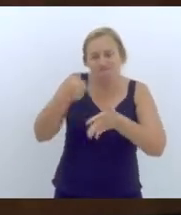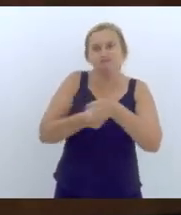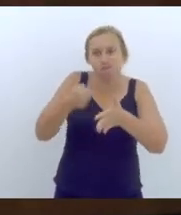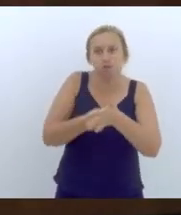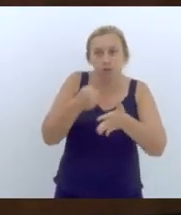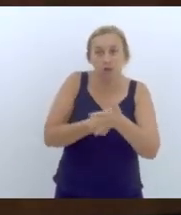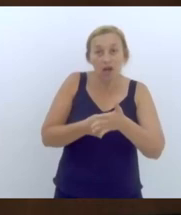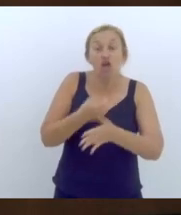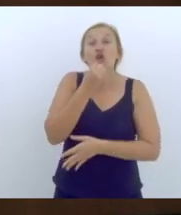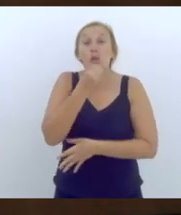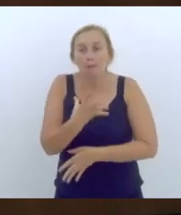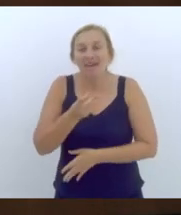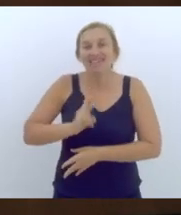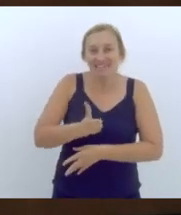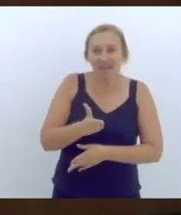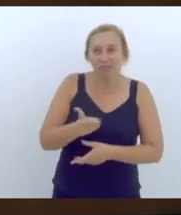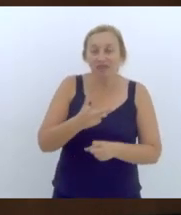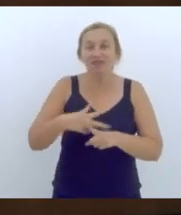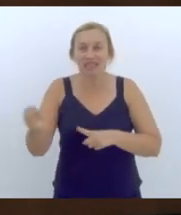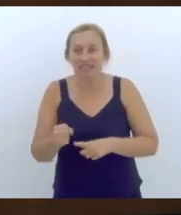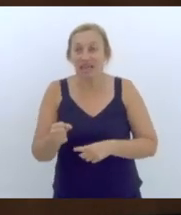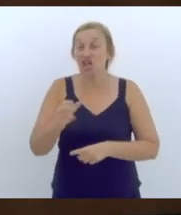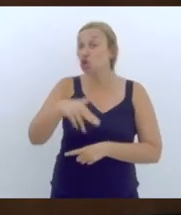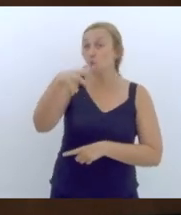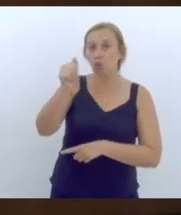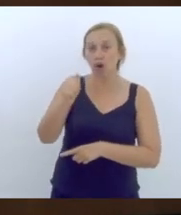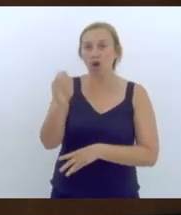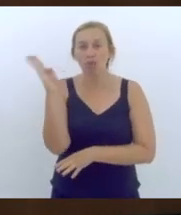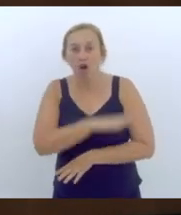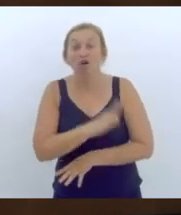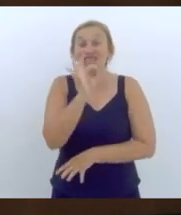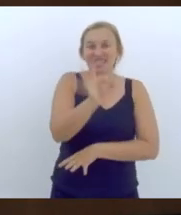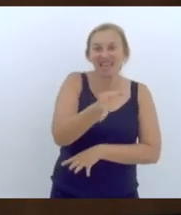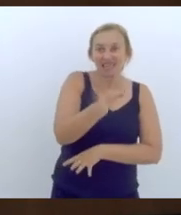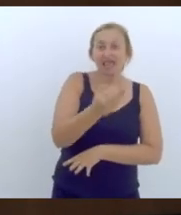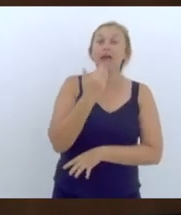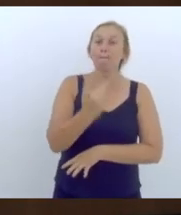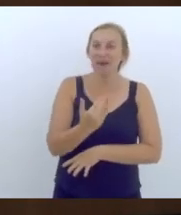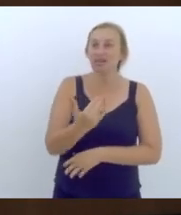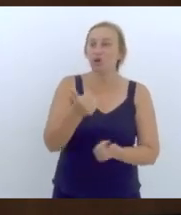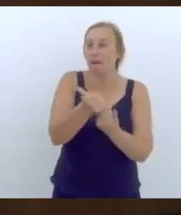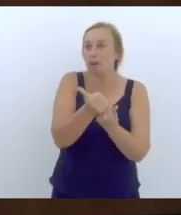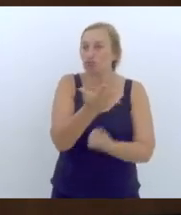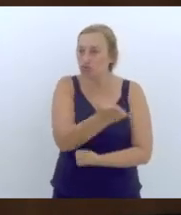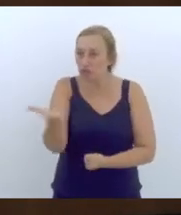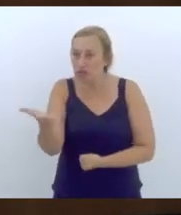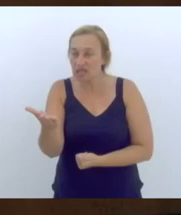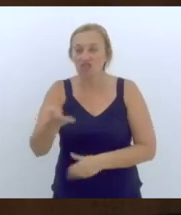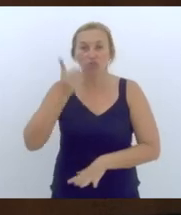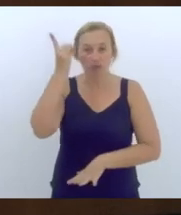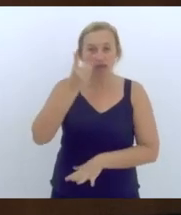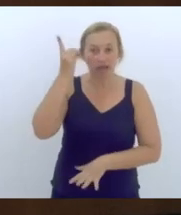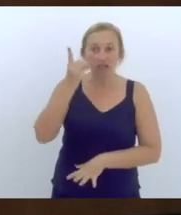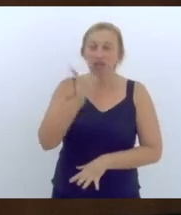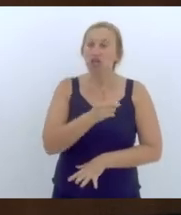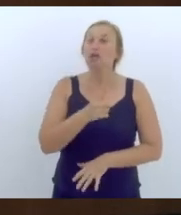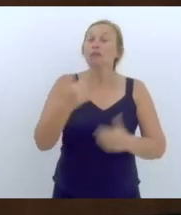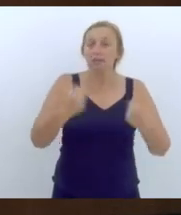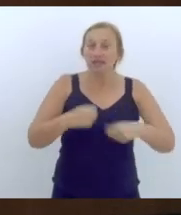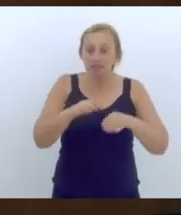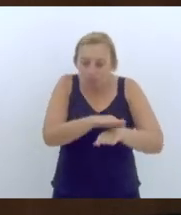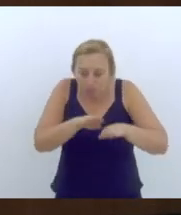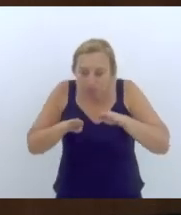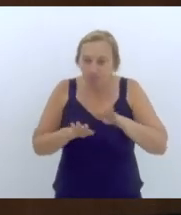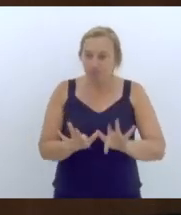e o bem sempre vai vencer, nunca será o mal. Então, pode ter certeza. Peço a colaboração e ajuda de todos os deputados. Nós temos que estar unidos